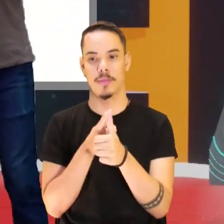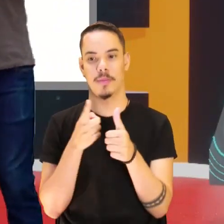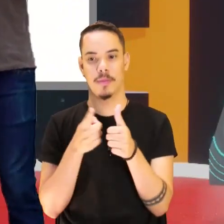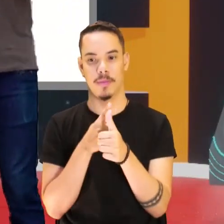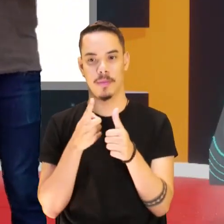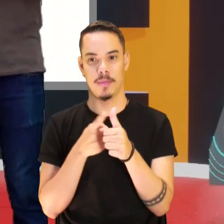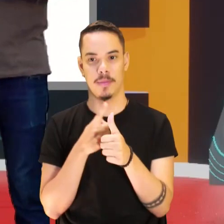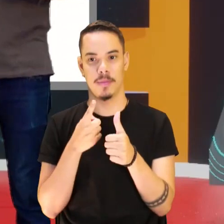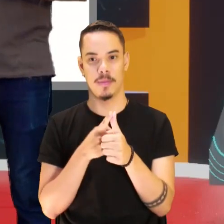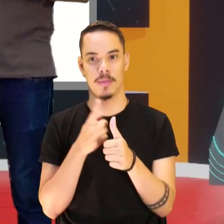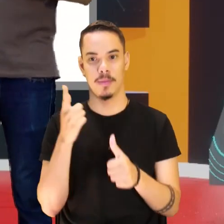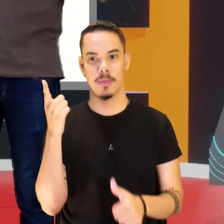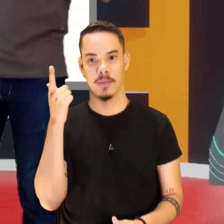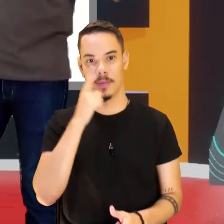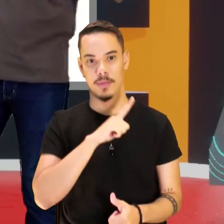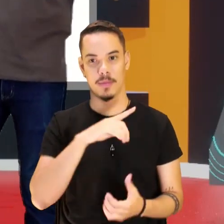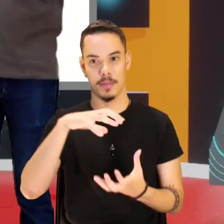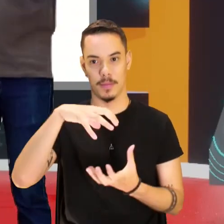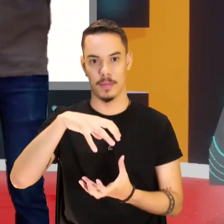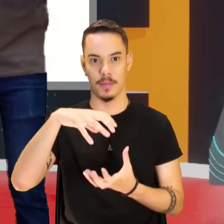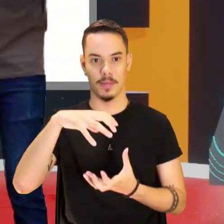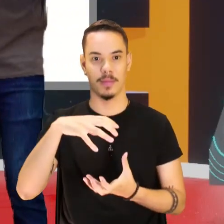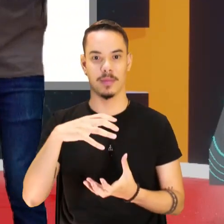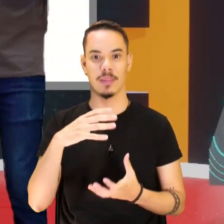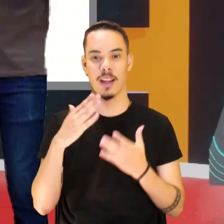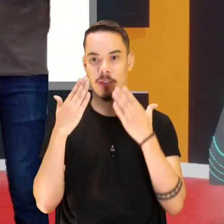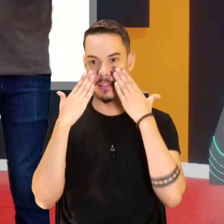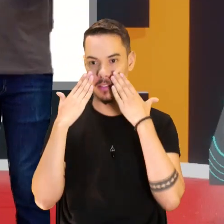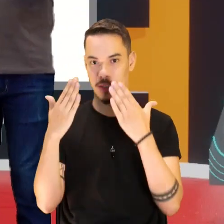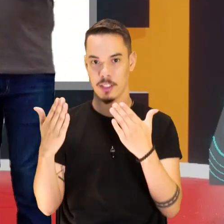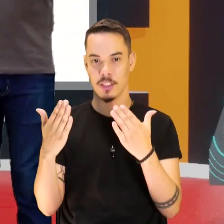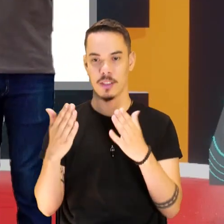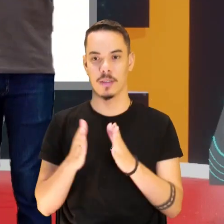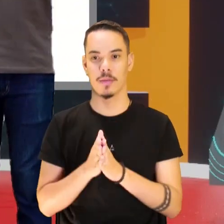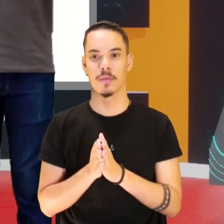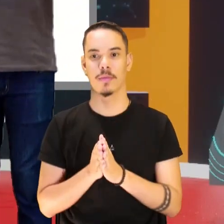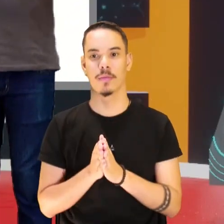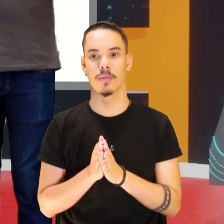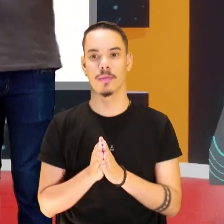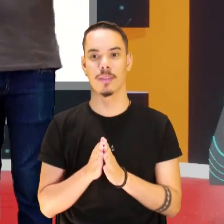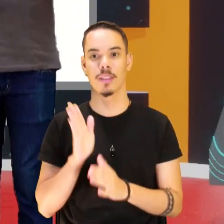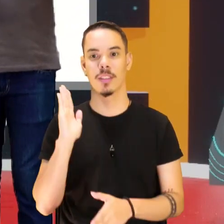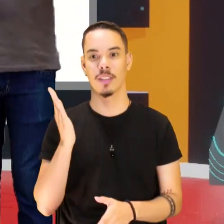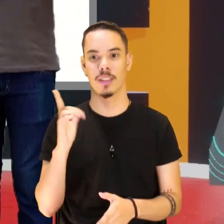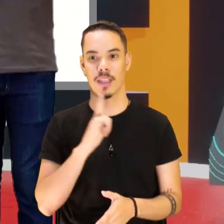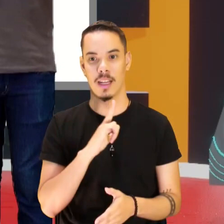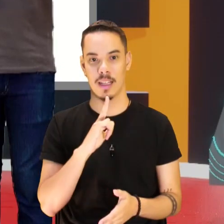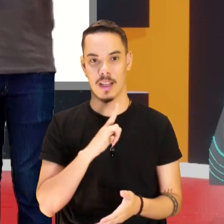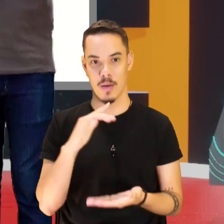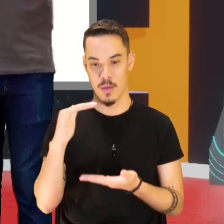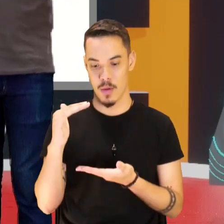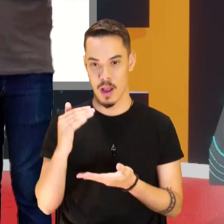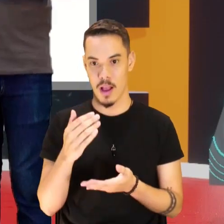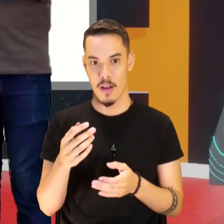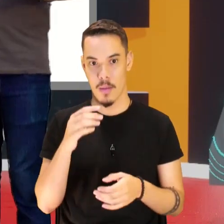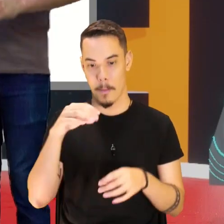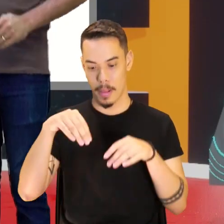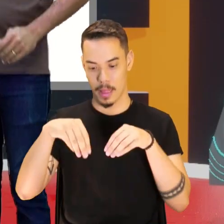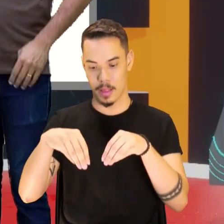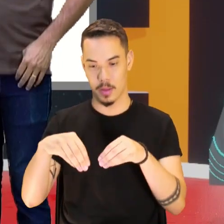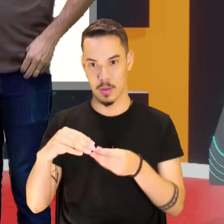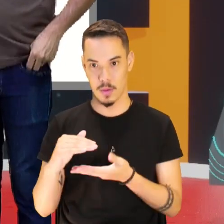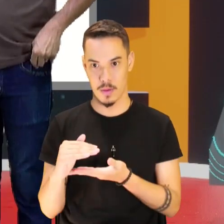ganhei uma Graviola daquela que fica lá na frente e já tô com o pezinho desse tamanho da graviola